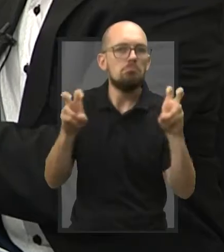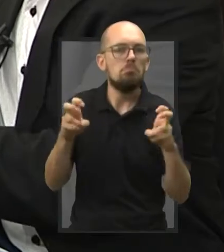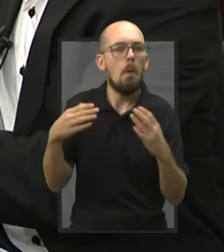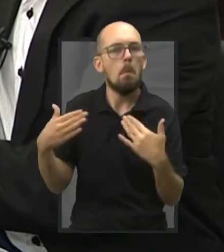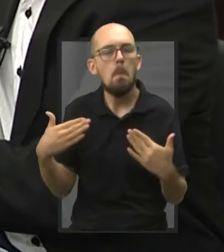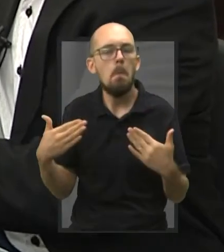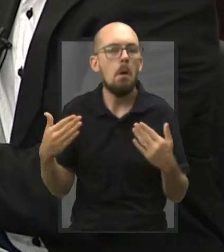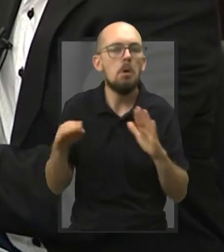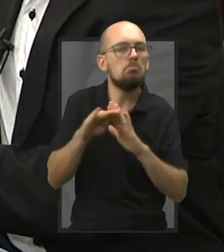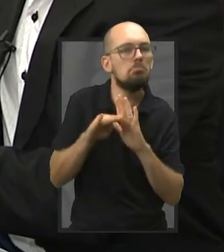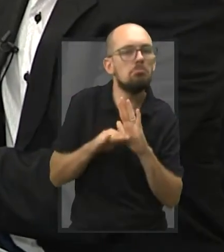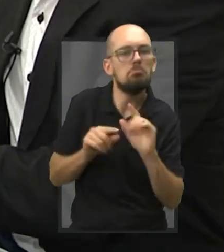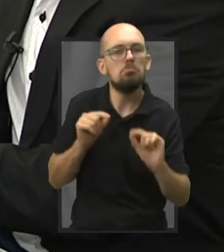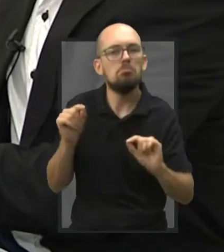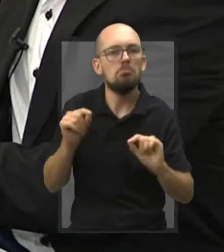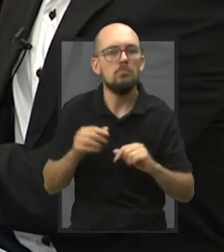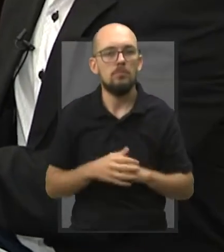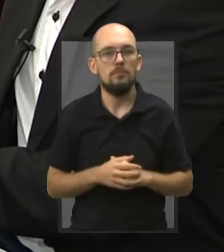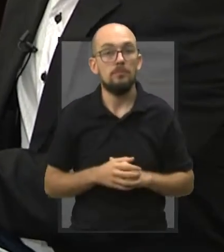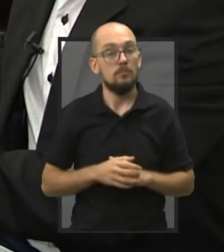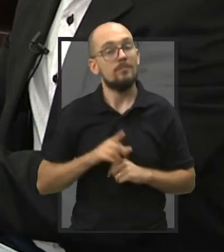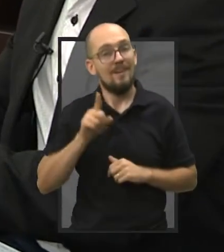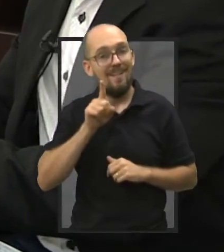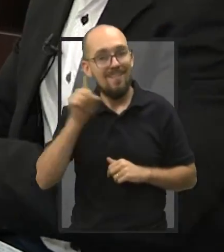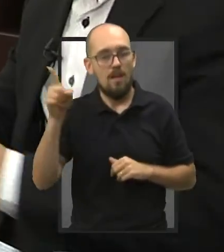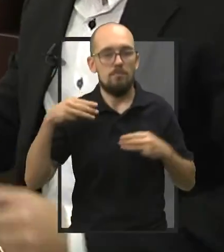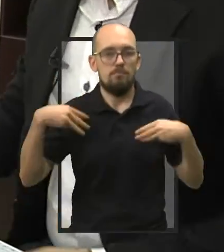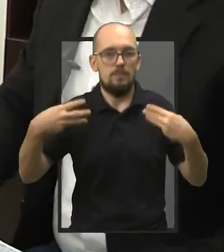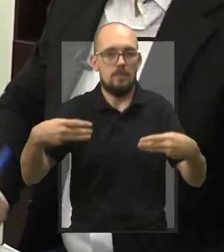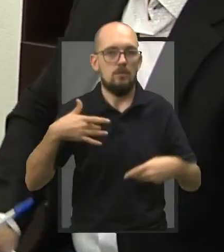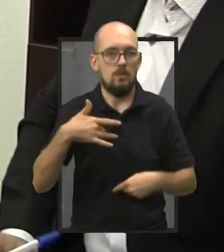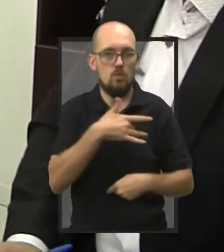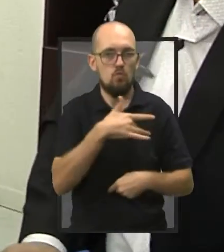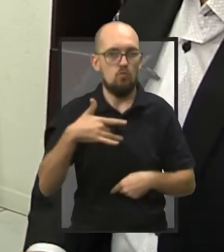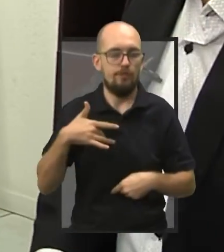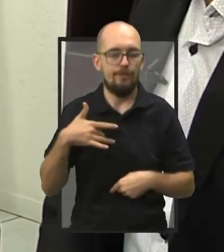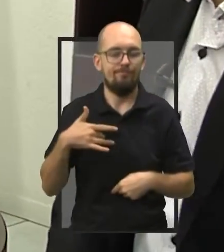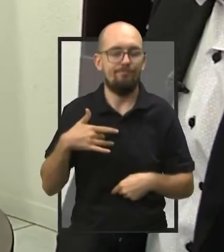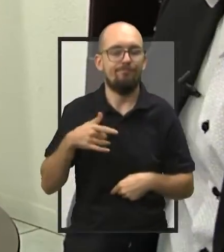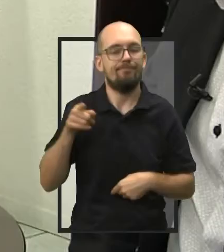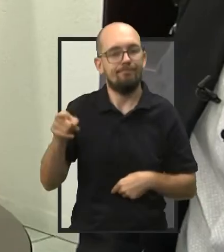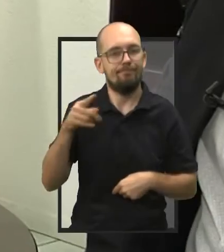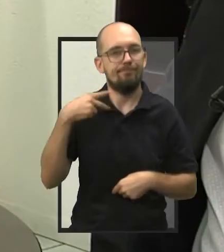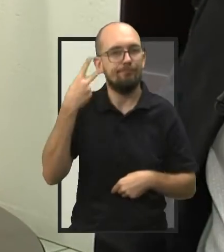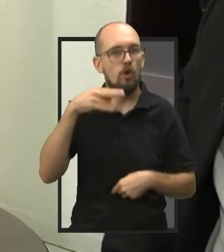foi a pauta de discussão? Olha, lá no Ministério da Saúde, o Wagner Brasil